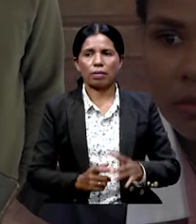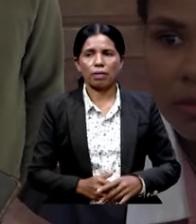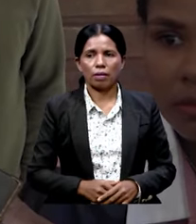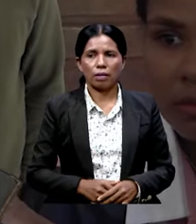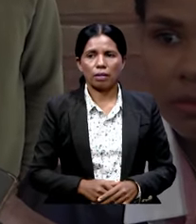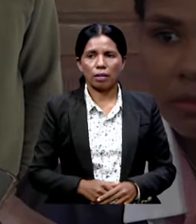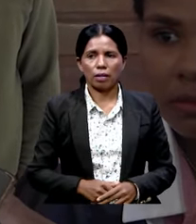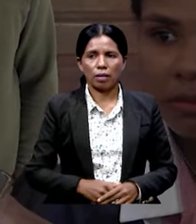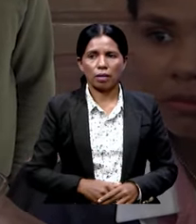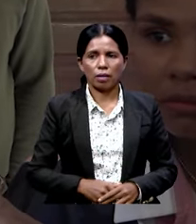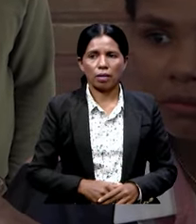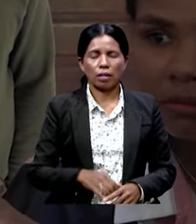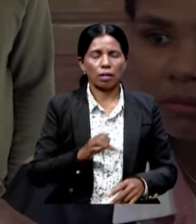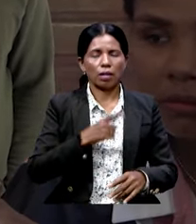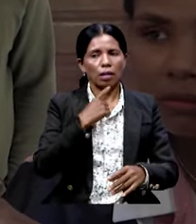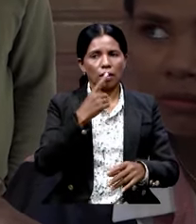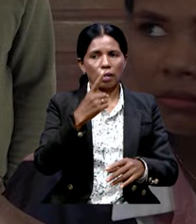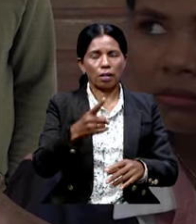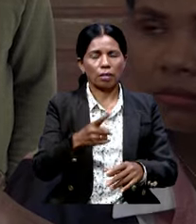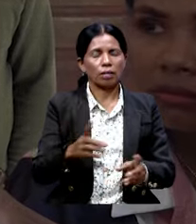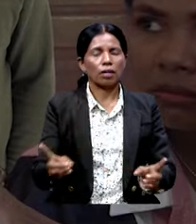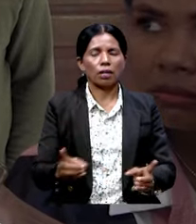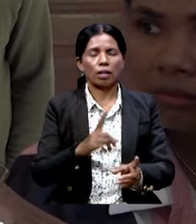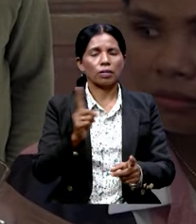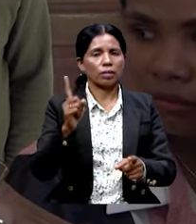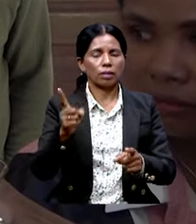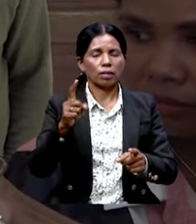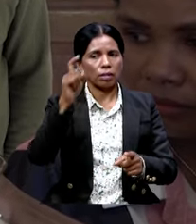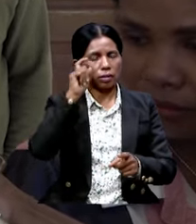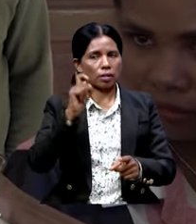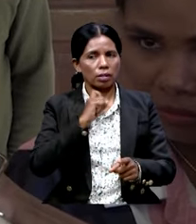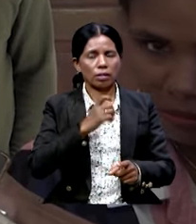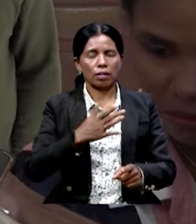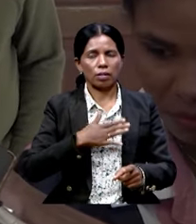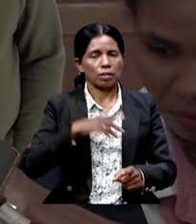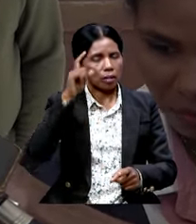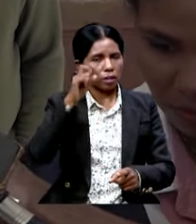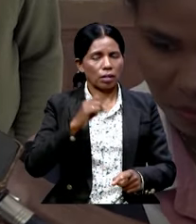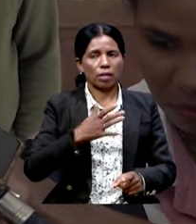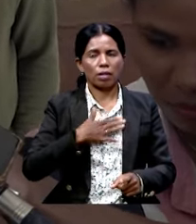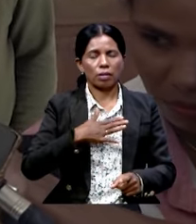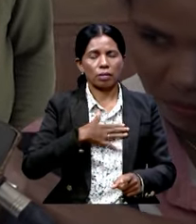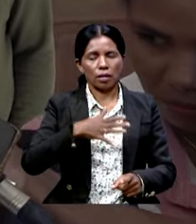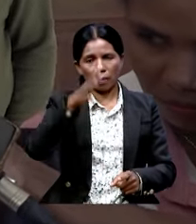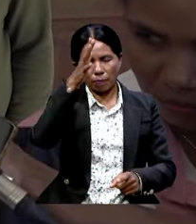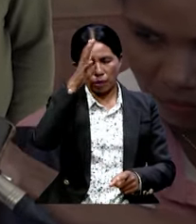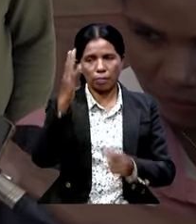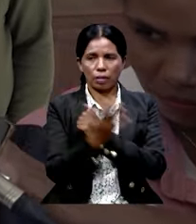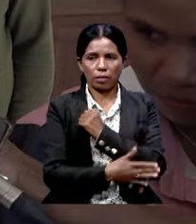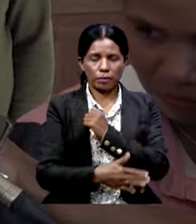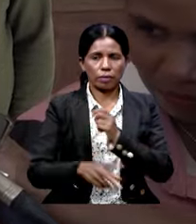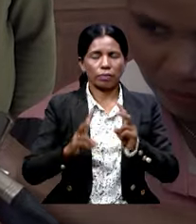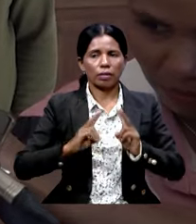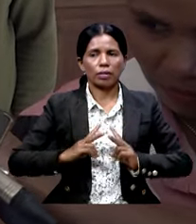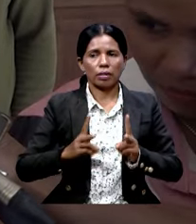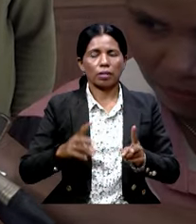posting da house sarik sarik abuya sanana house sanana hauna amang banasau veteran hauna amang banasau haula